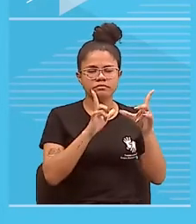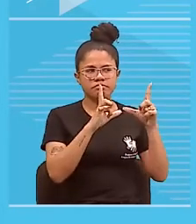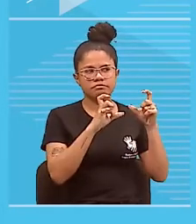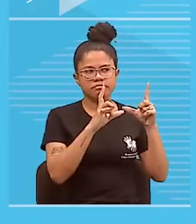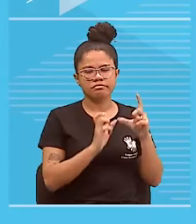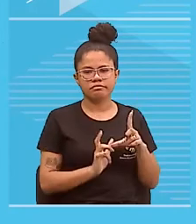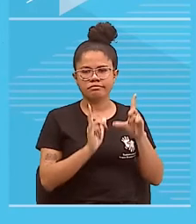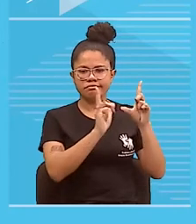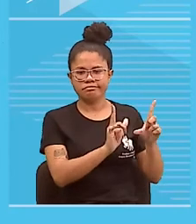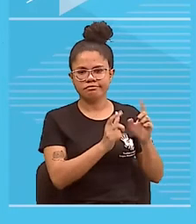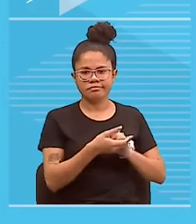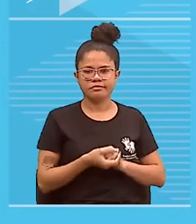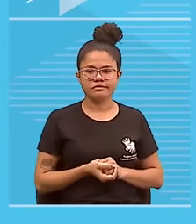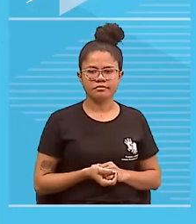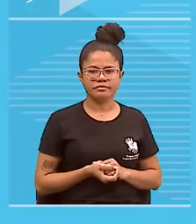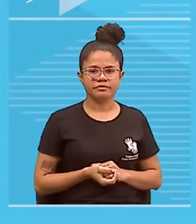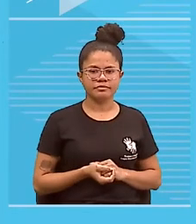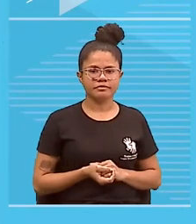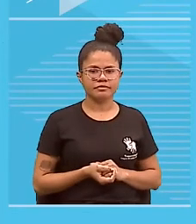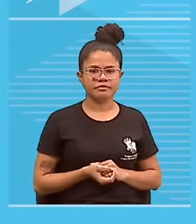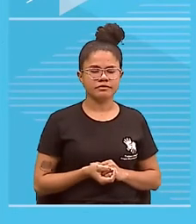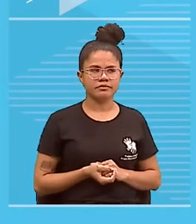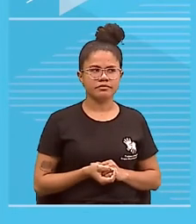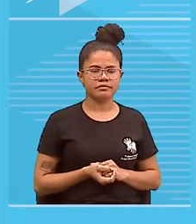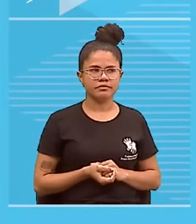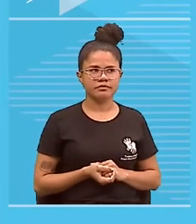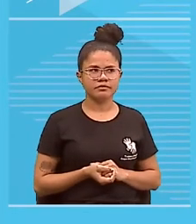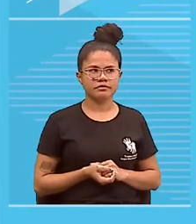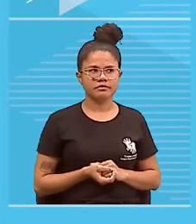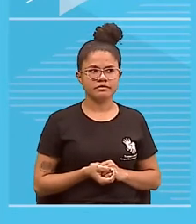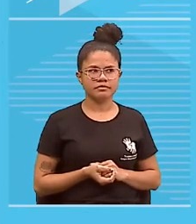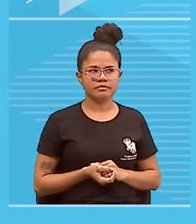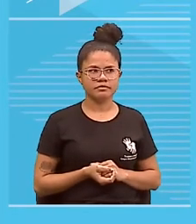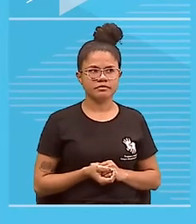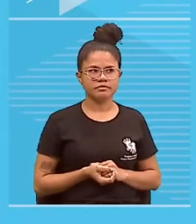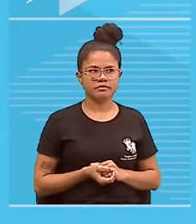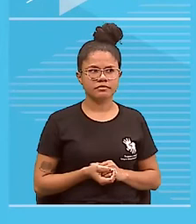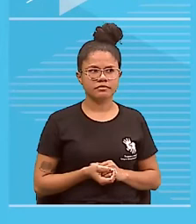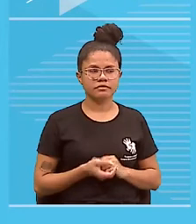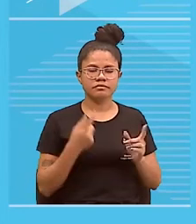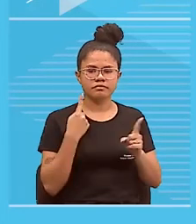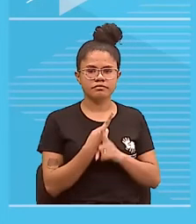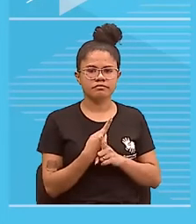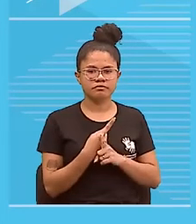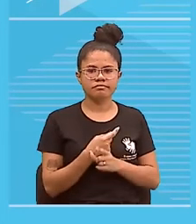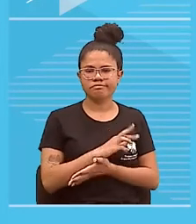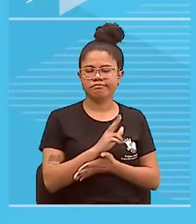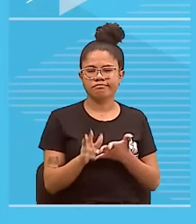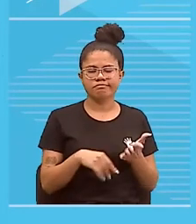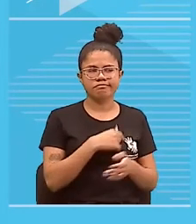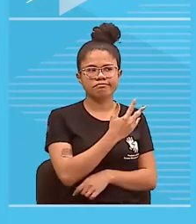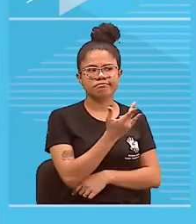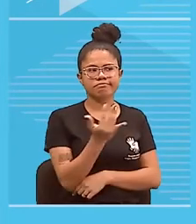Drica só um pedacinho e o amido é encontrado frequentemente nos vegetais